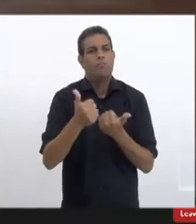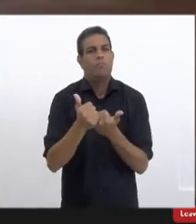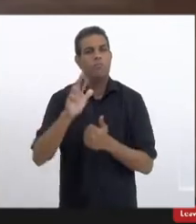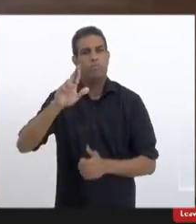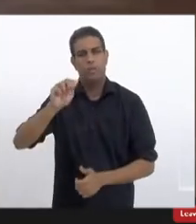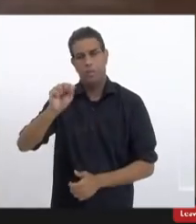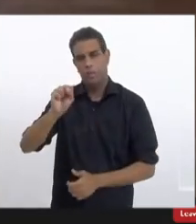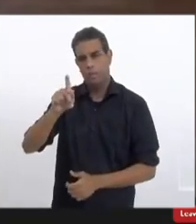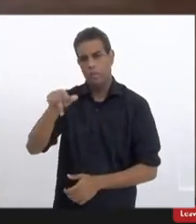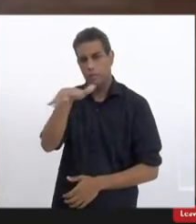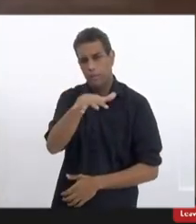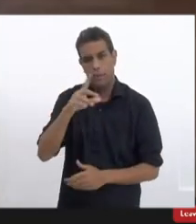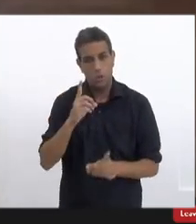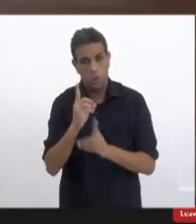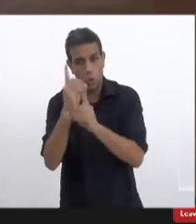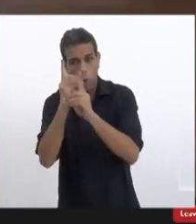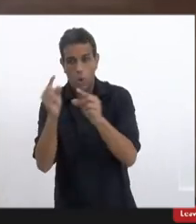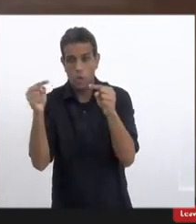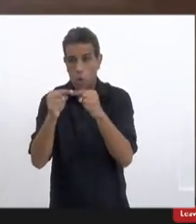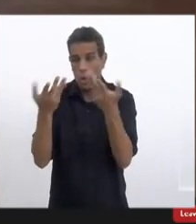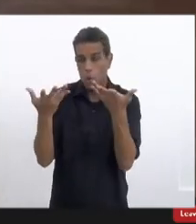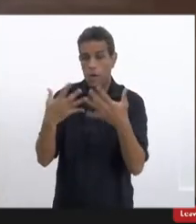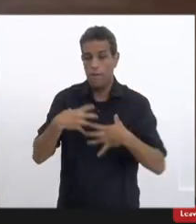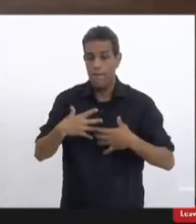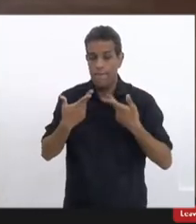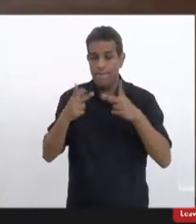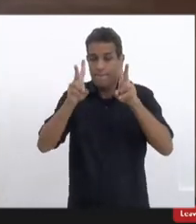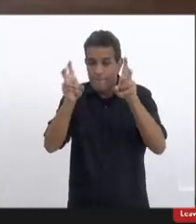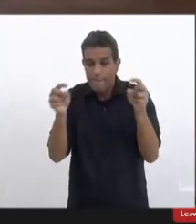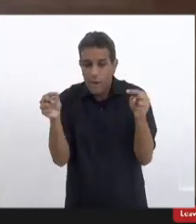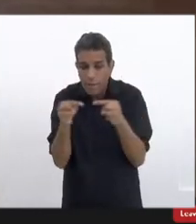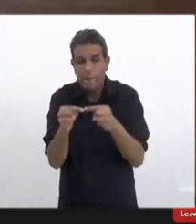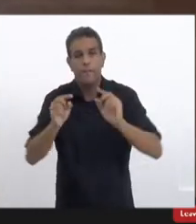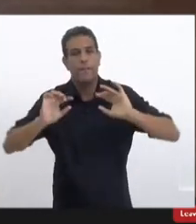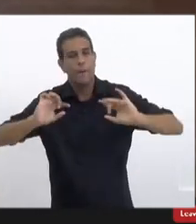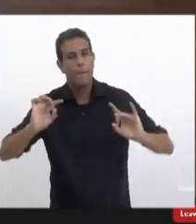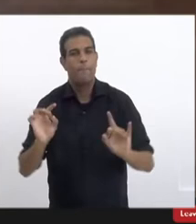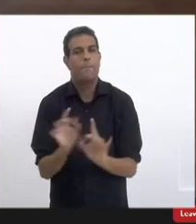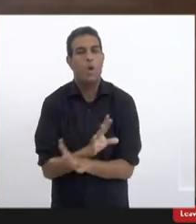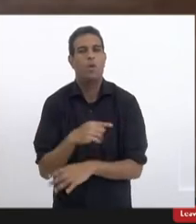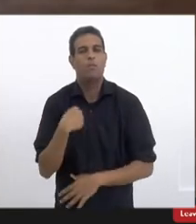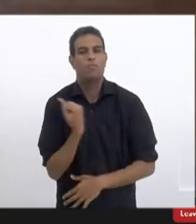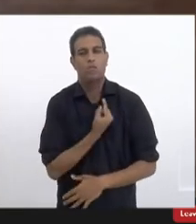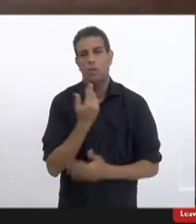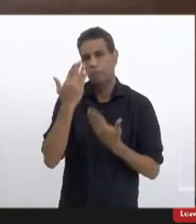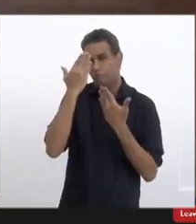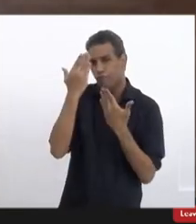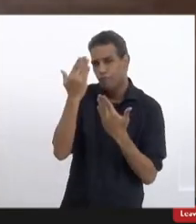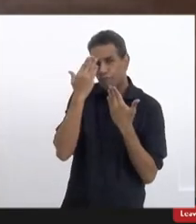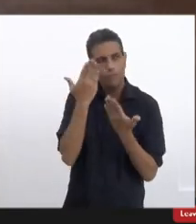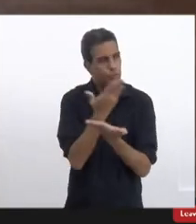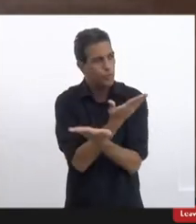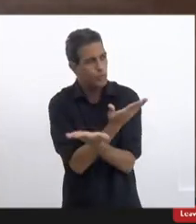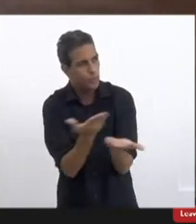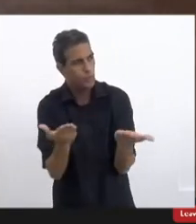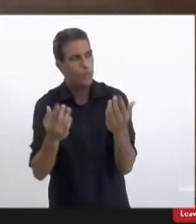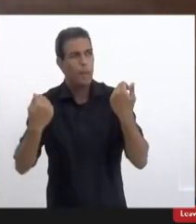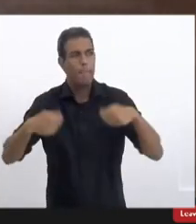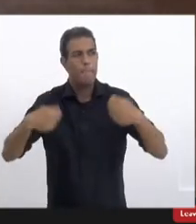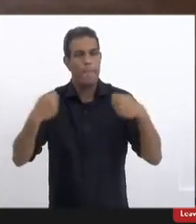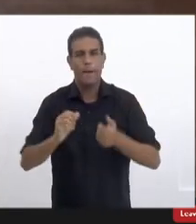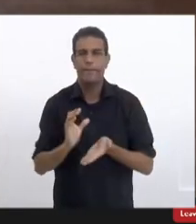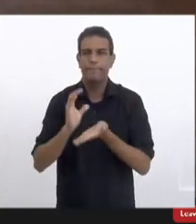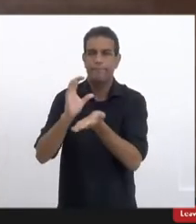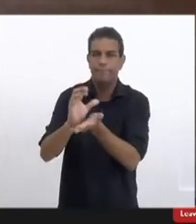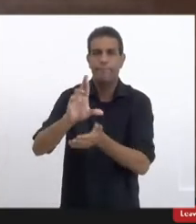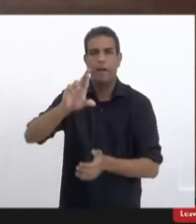preciso avançar nesse ponto, e a minha fala, já encerro por aqui, Né? Eu acho que precisamos investir